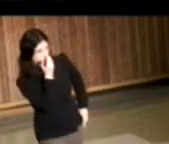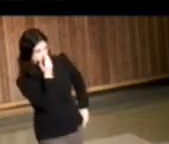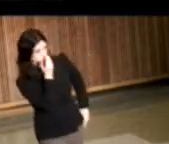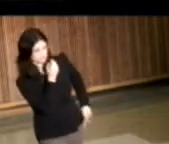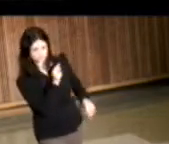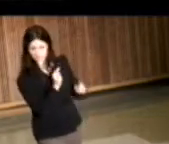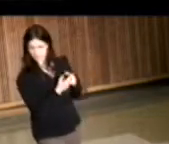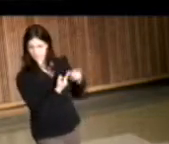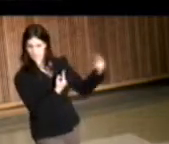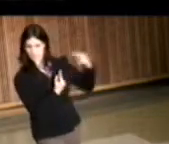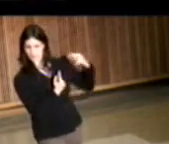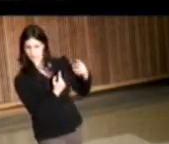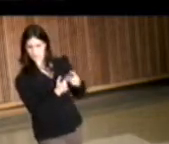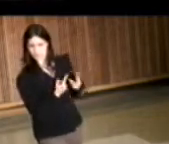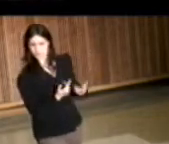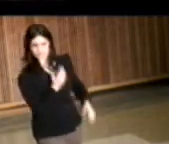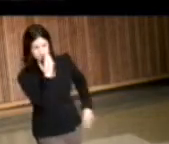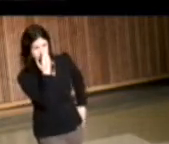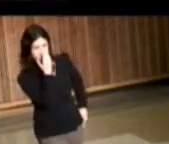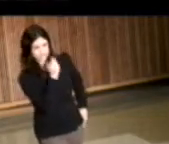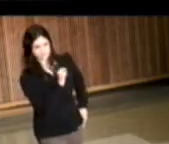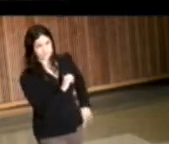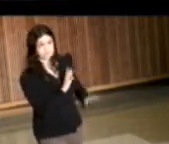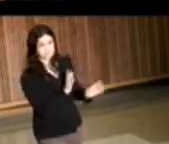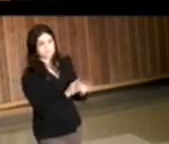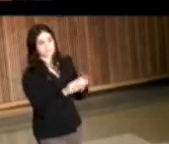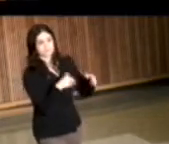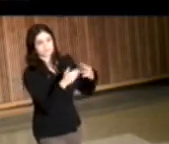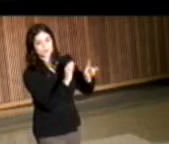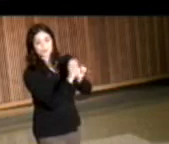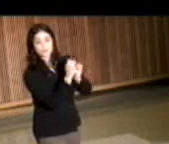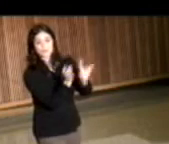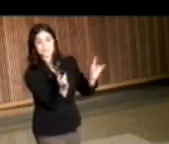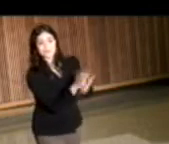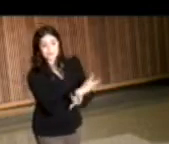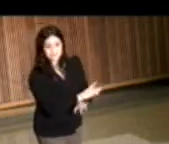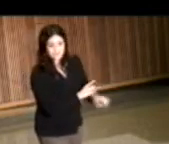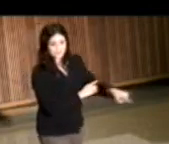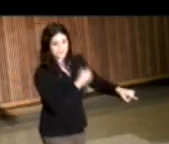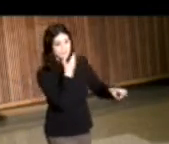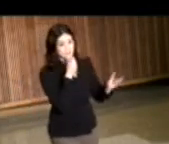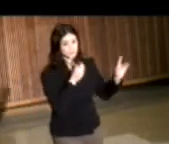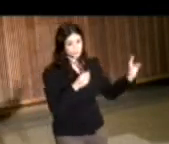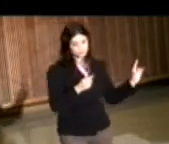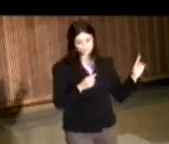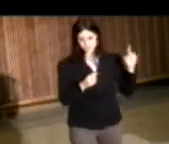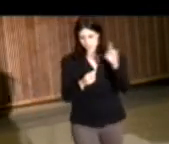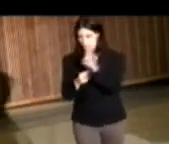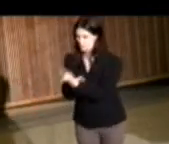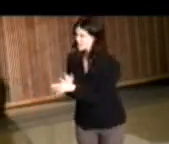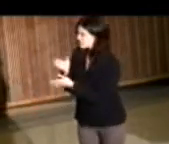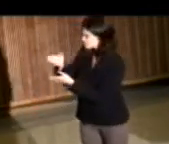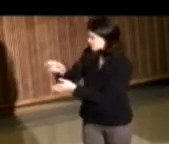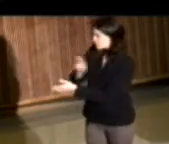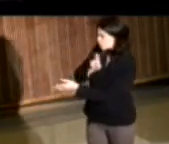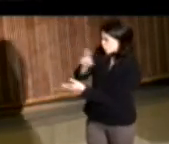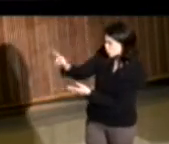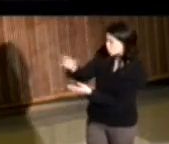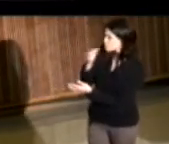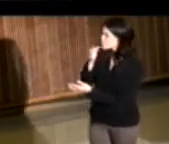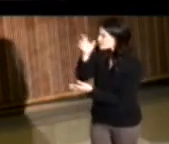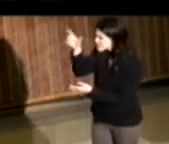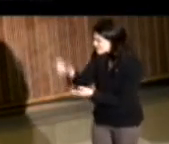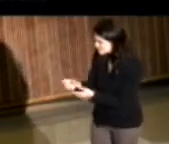assim, você é fulano de tal, você é fulano de tal. Ele falou, eu sou fulano de tal, como é que você sabe? Você não lembra